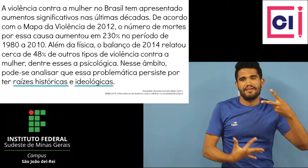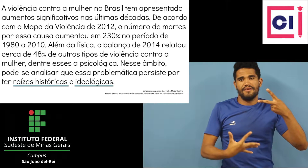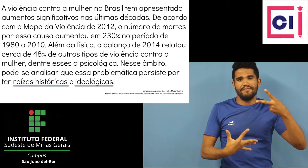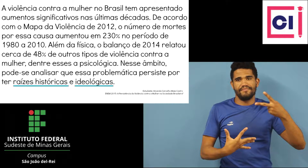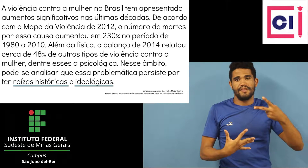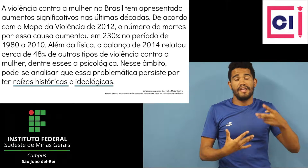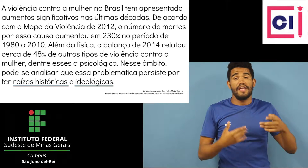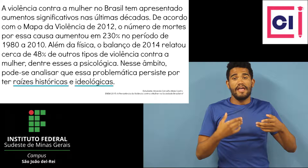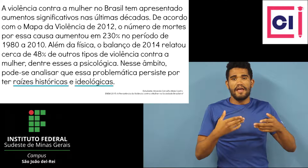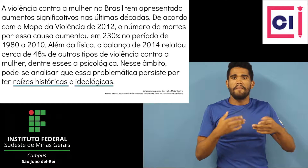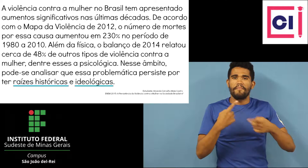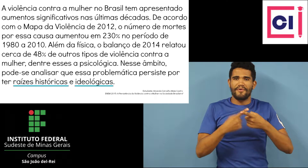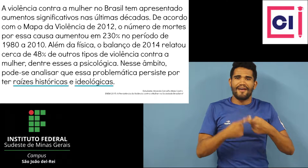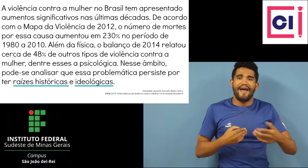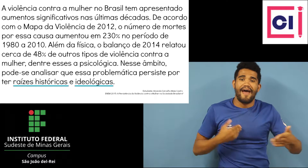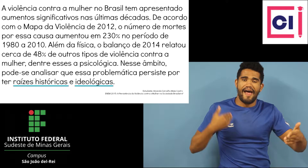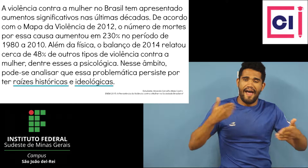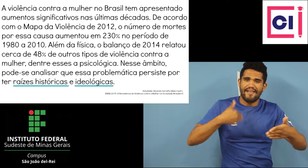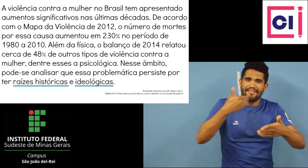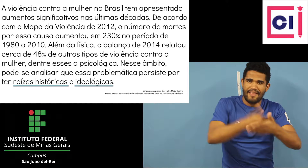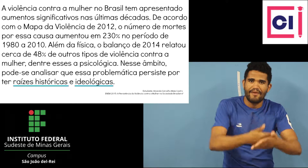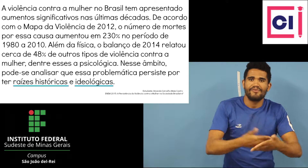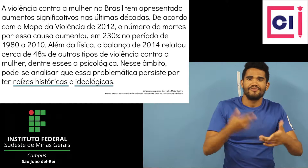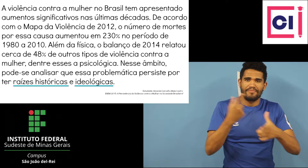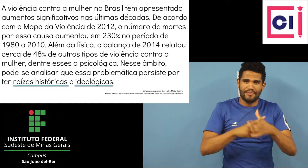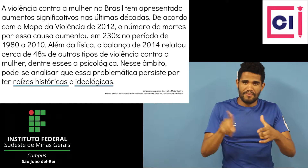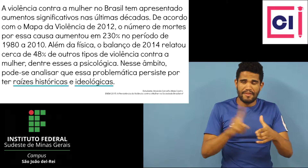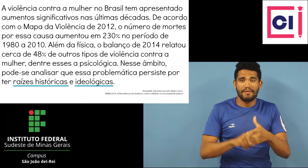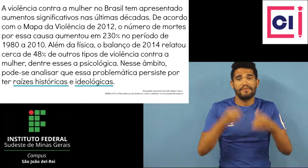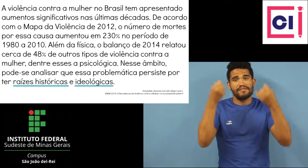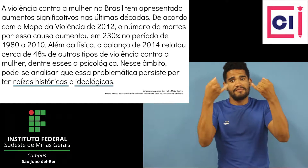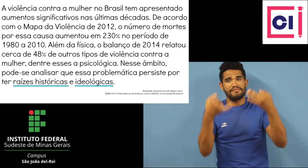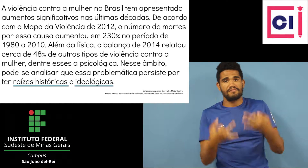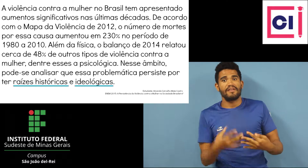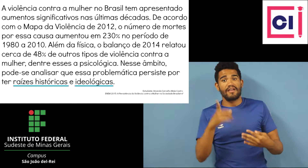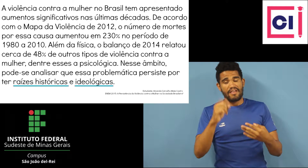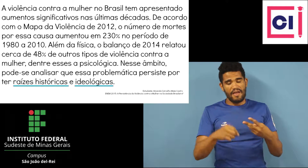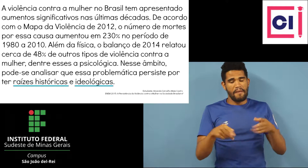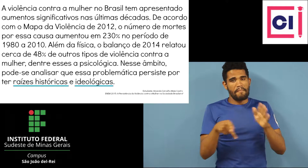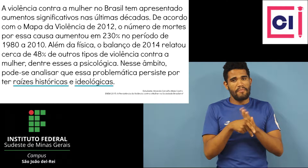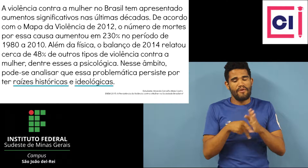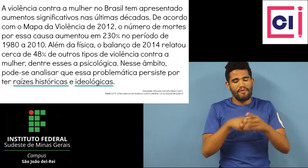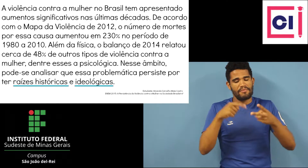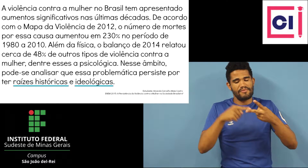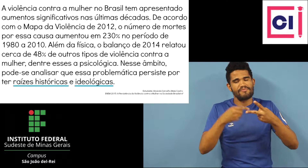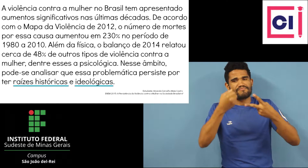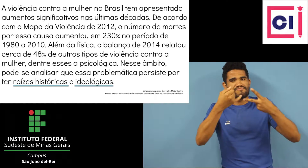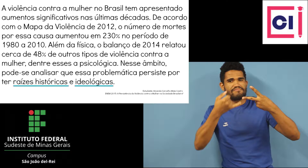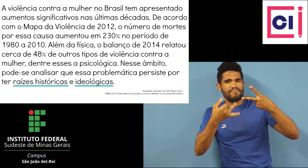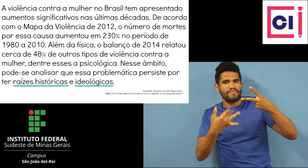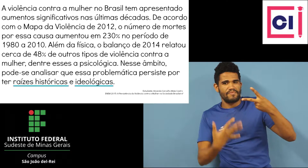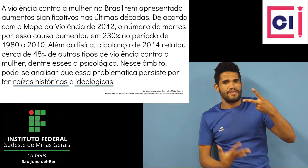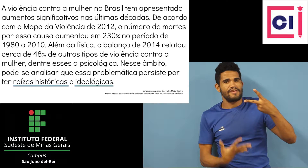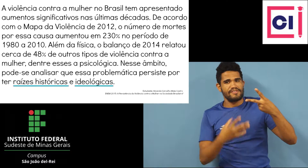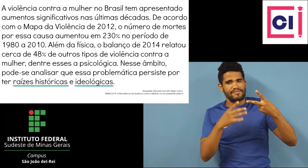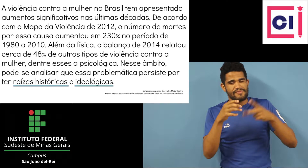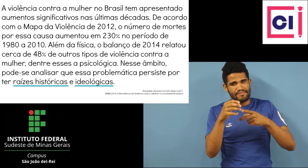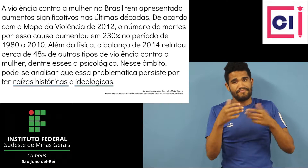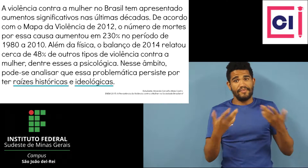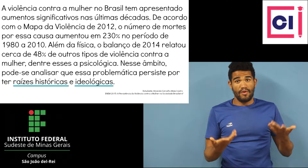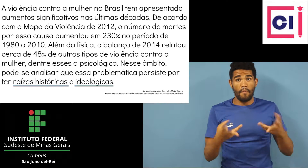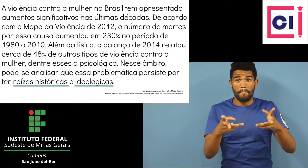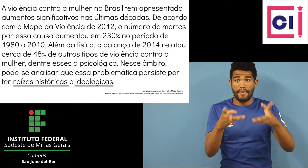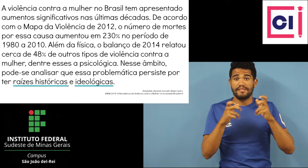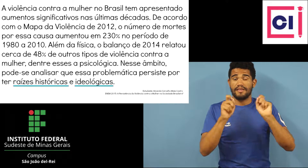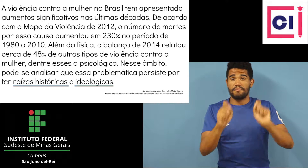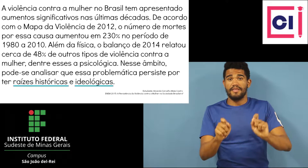informações históricas que fez o problema perdurar até hoje, e na sequência ela fala sobre problemas realmente de ideologia